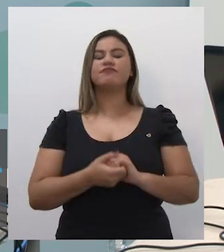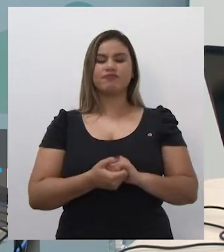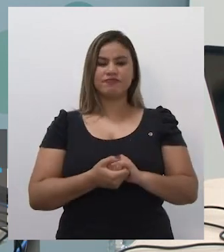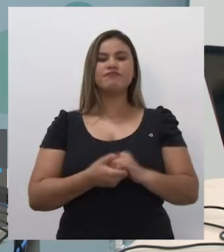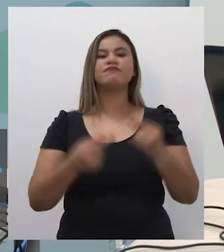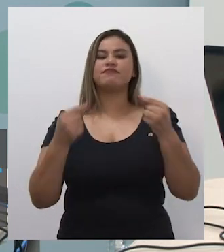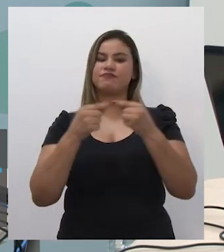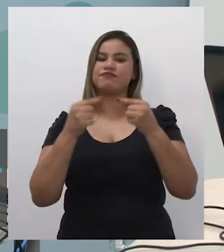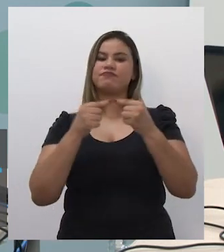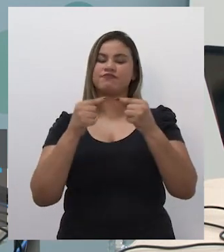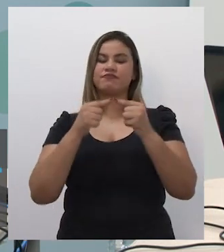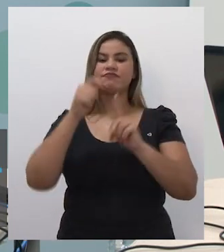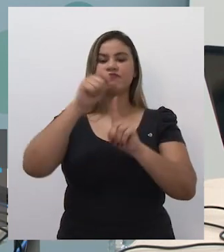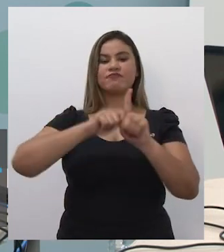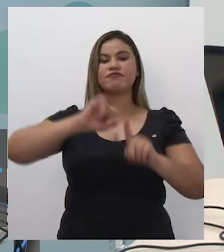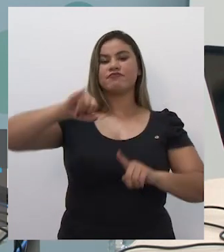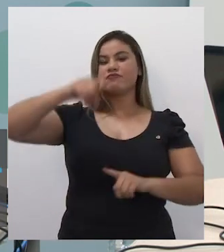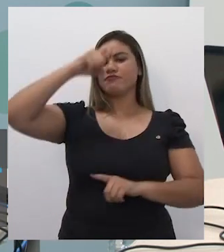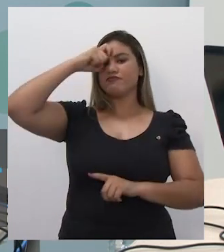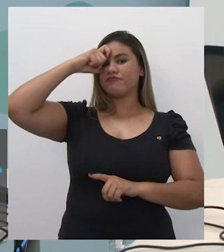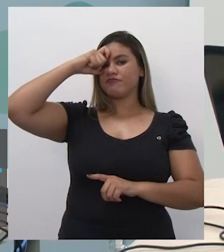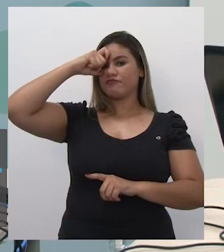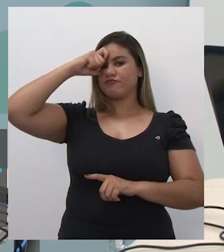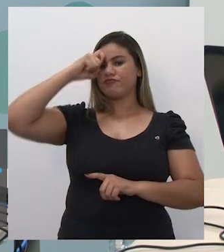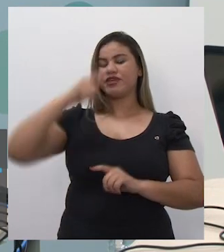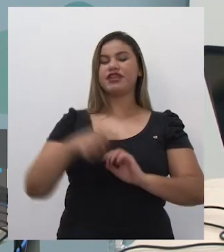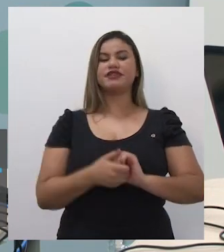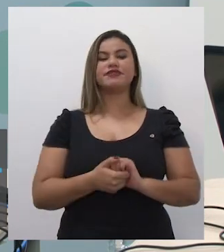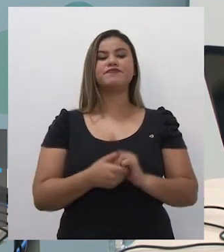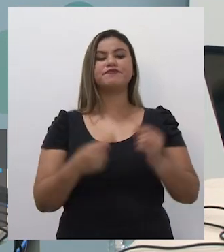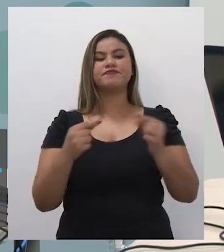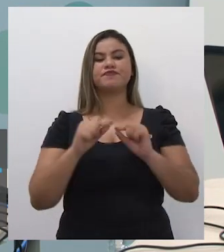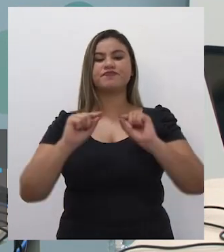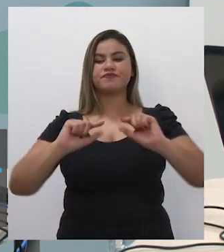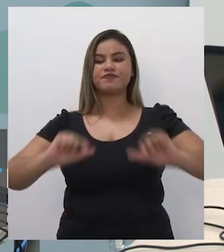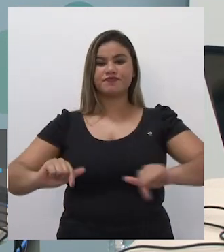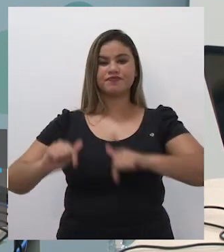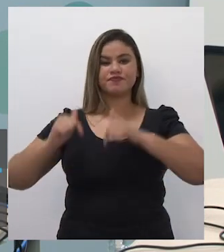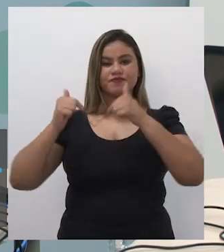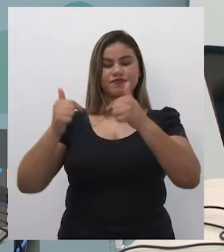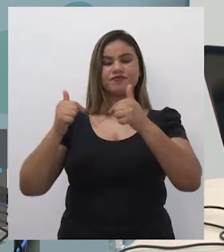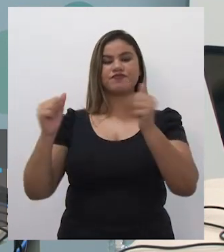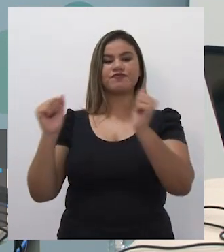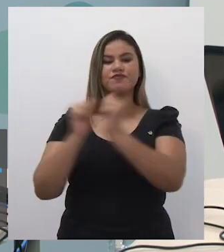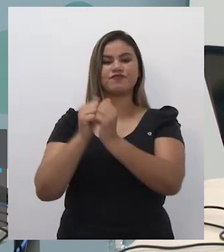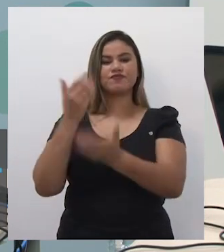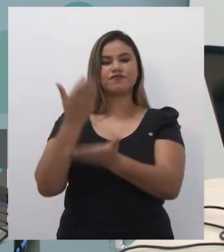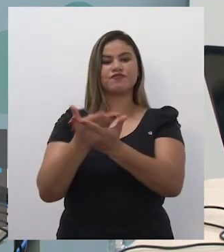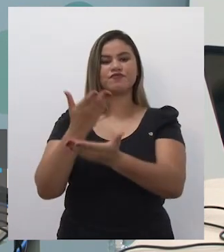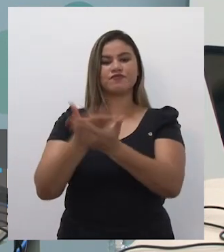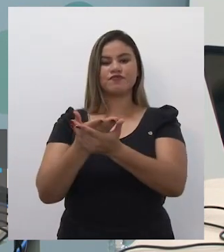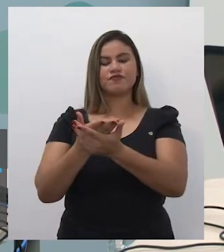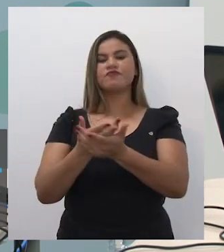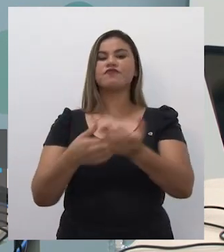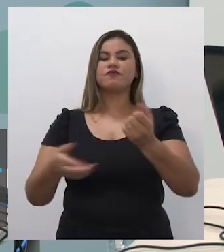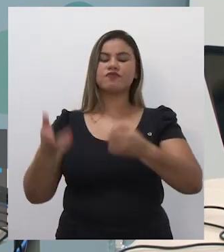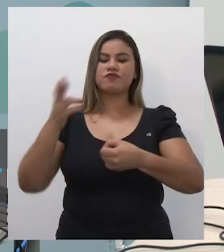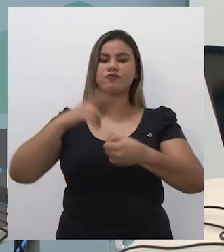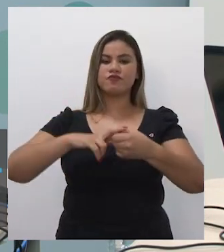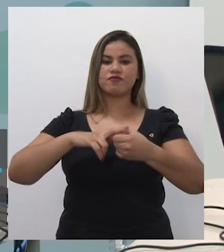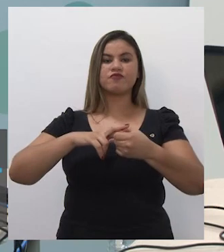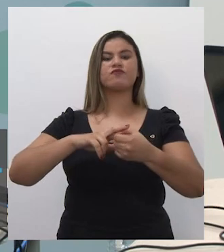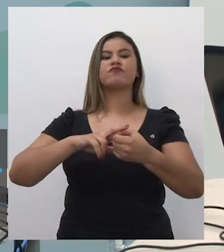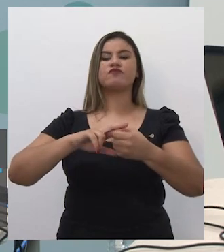mês de janeiro aos estudantes da rede para que tenham oportunidade de retomar o engajamento com os estudos, reforçar e recuperar aprendizagens